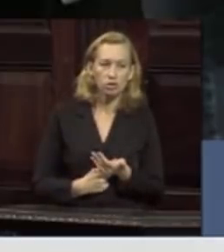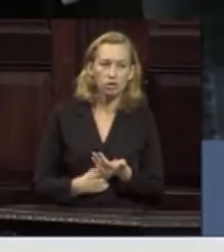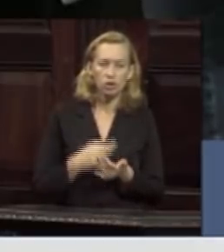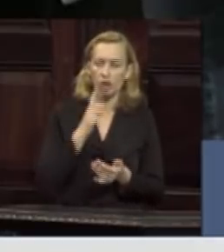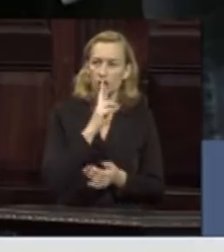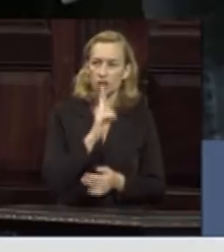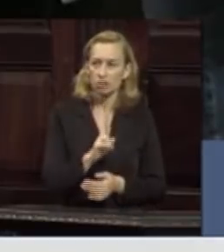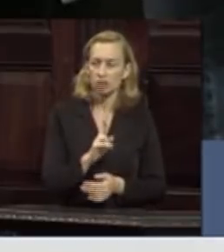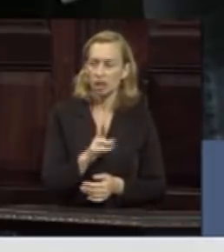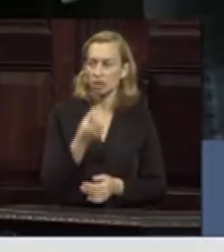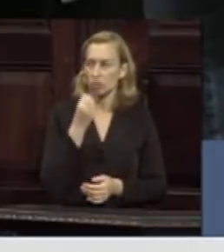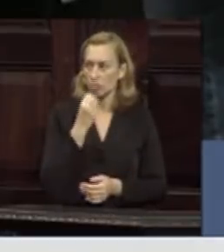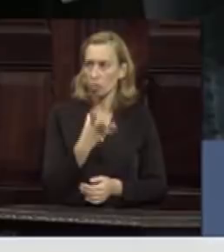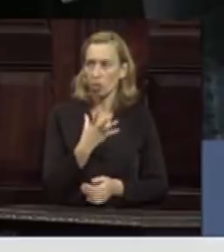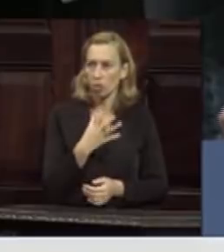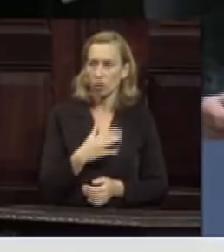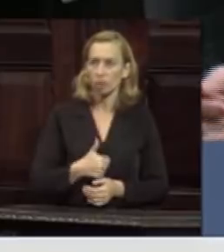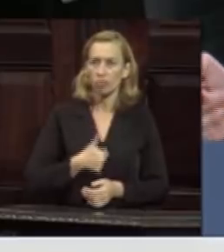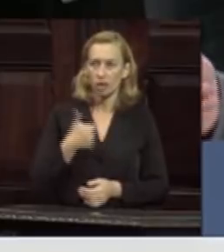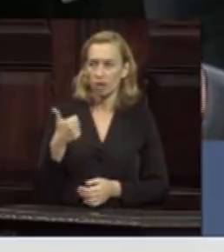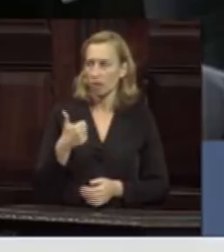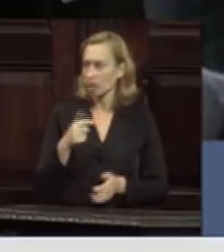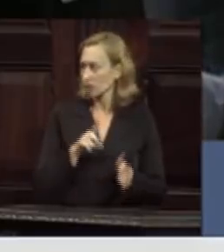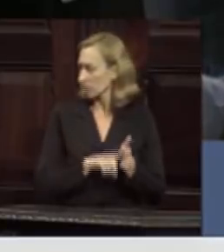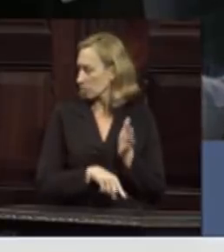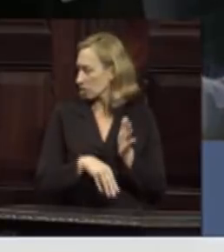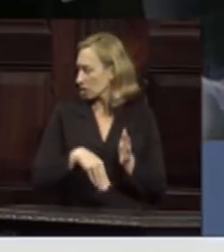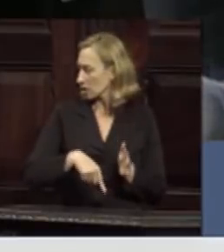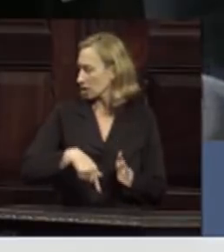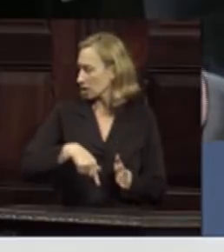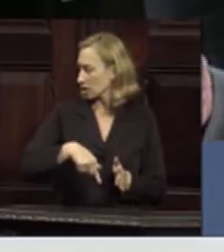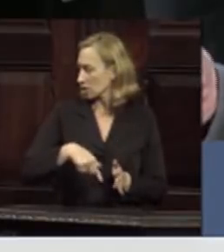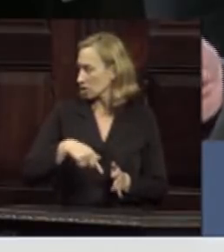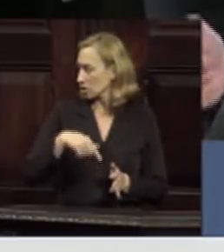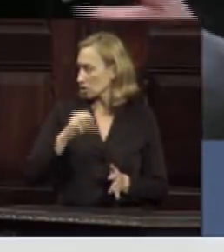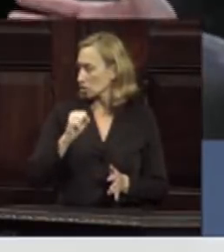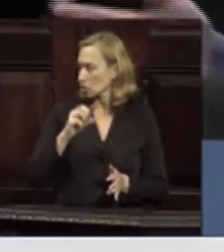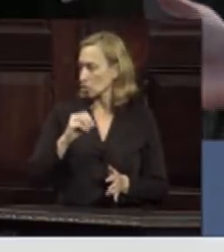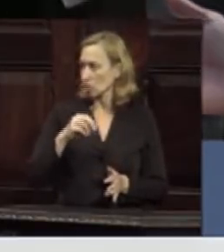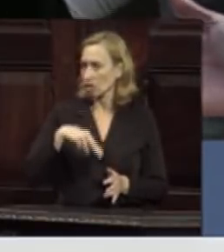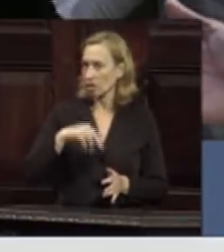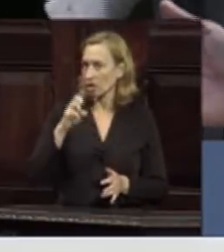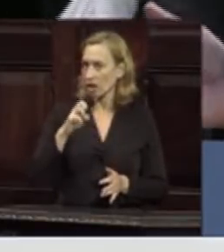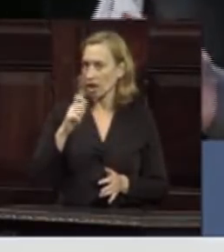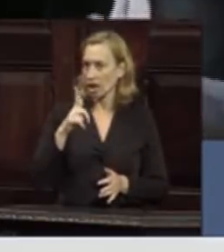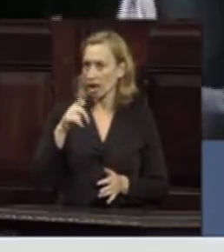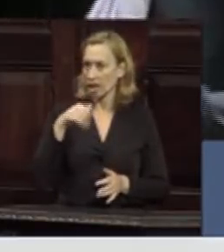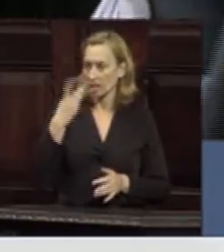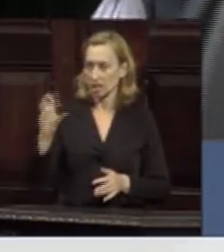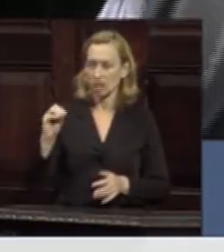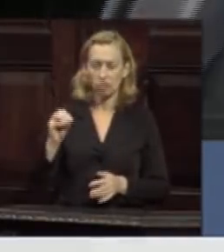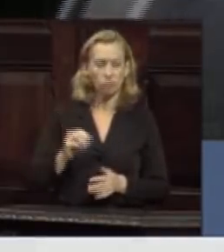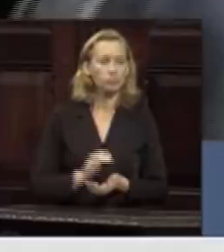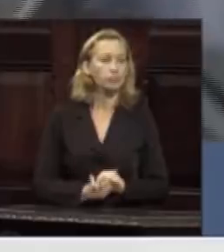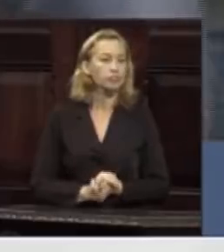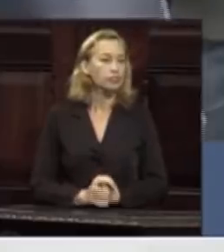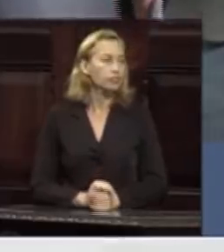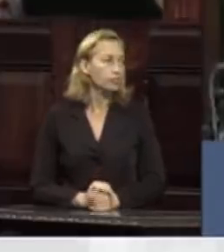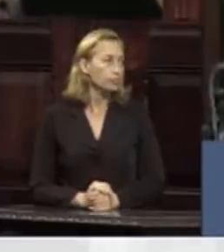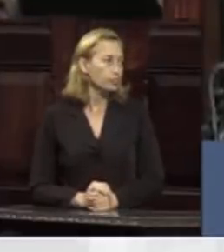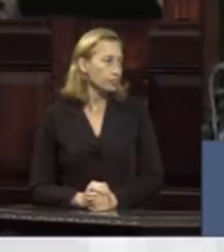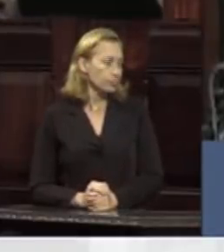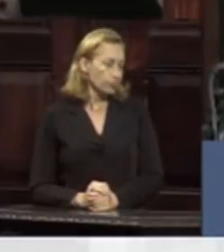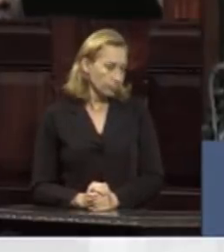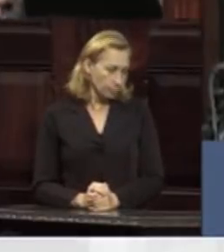resultados, de fato, de diminuir a sonegação. E 5% é o mínimo que esse governo deveria conseguir alcançar. Deputado Carlos